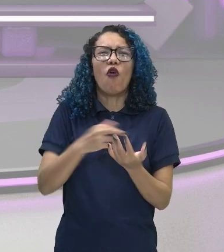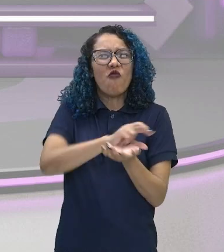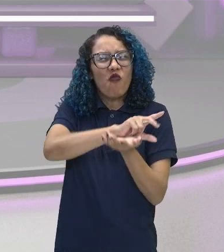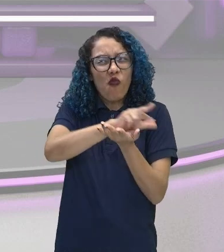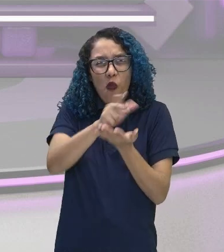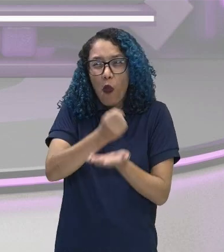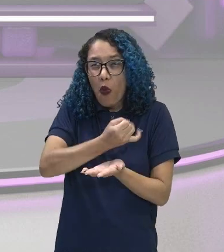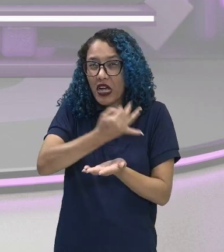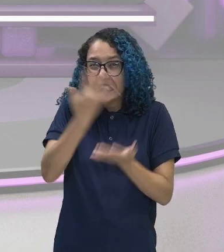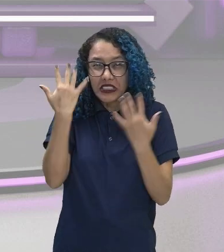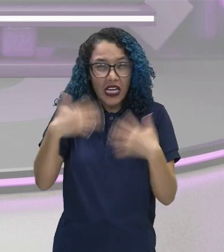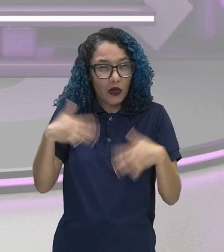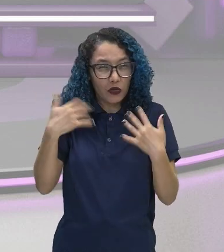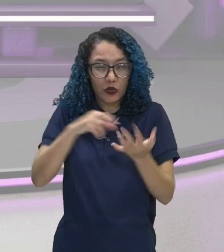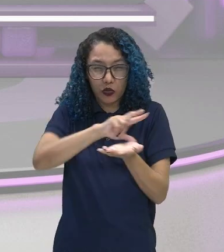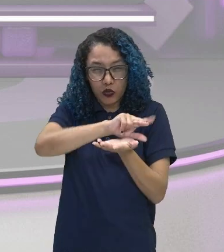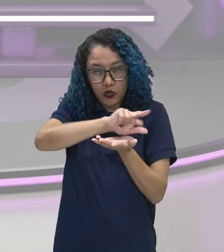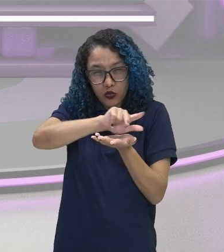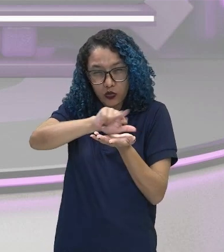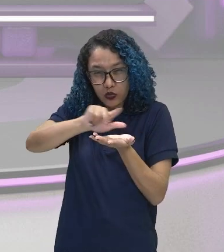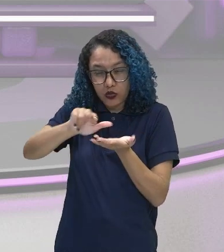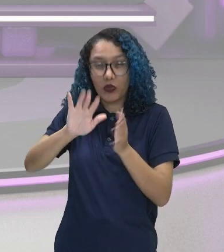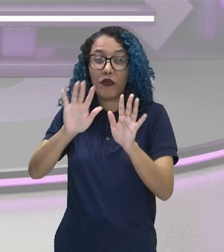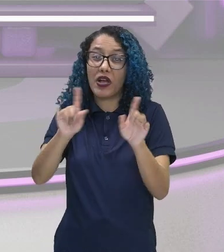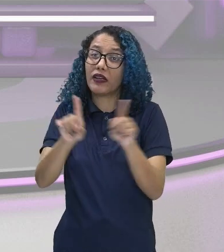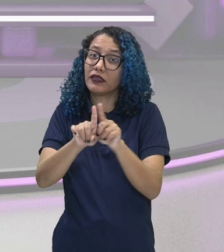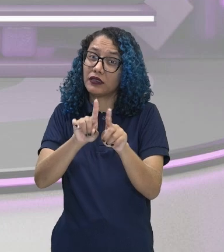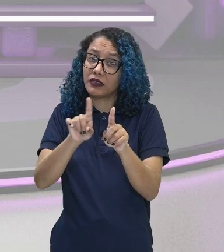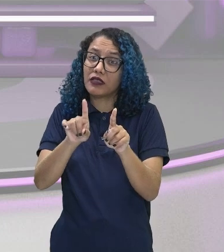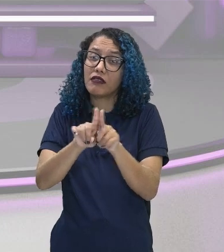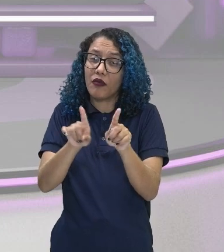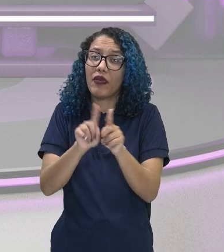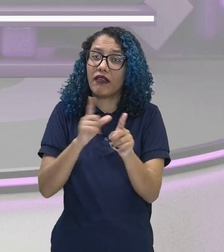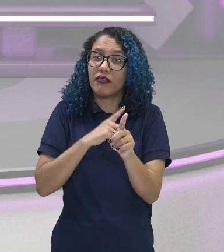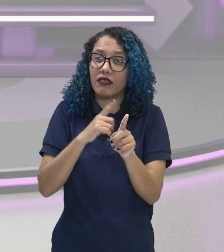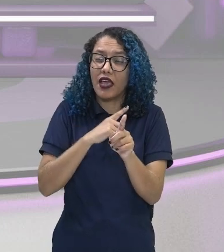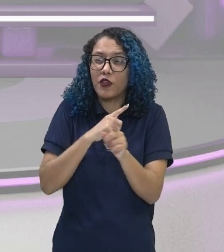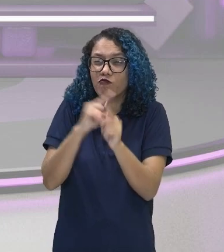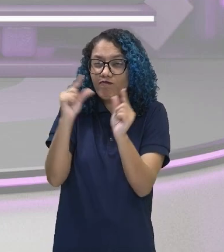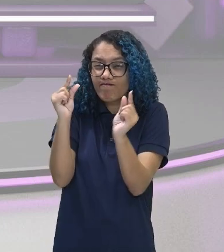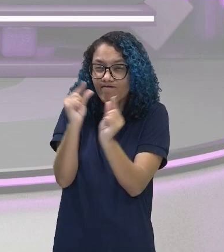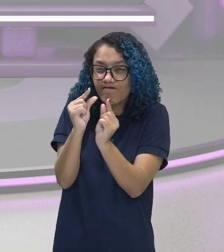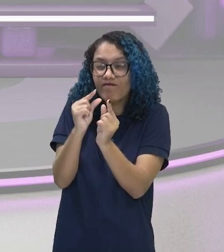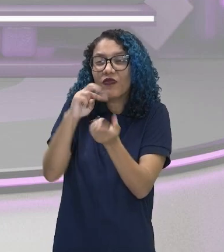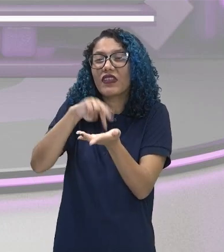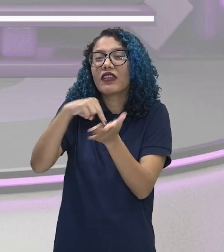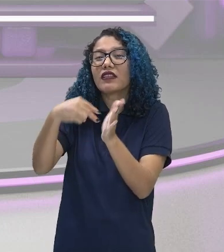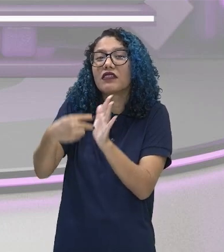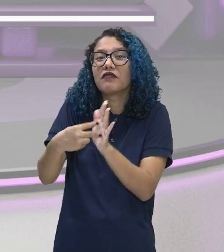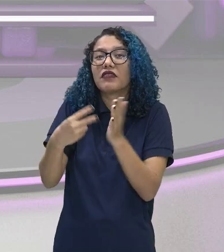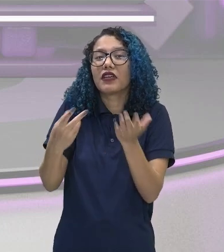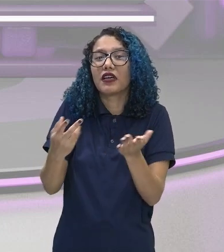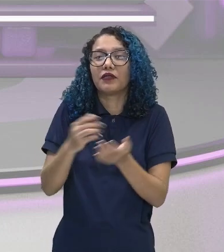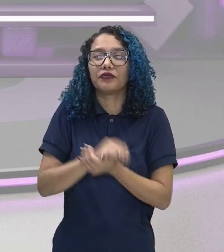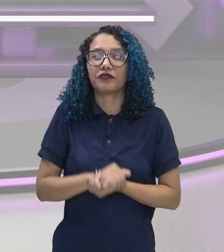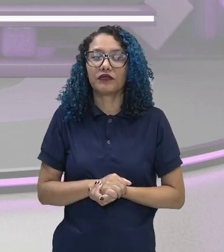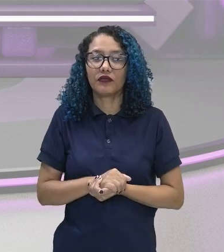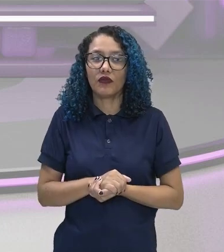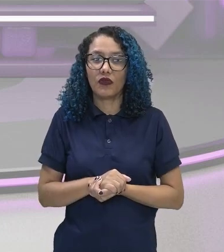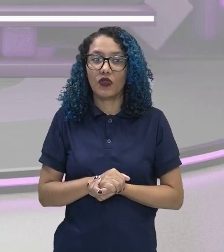grandes. Tudo bem? Mas temos também os números muito pequenos. E quando falamos de números pequenos, nós estamos falando de números que